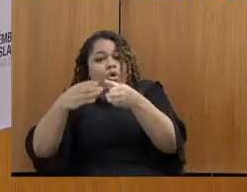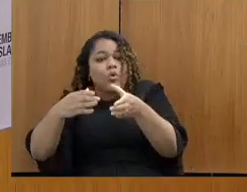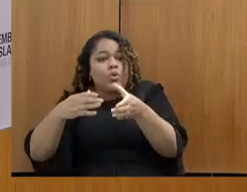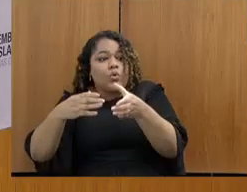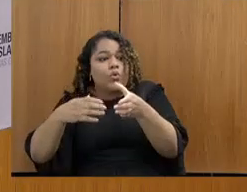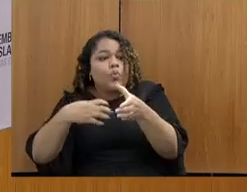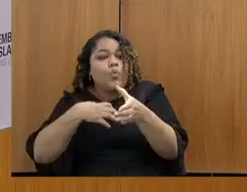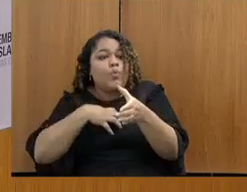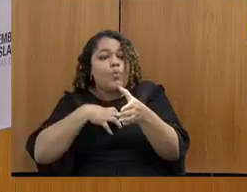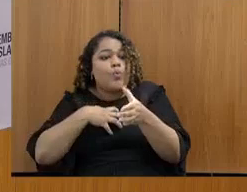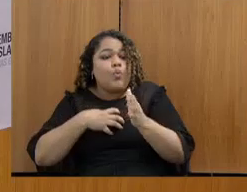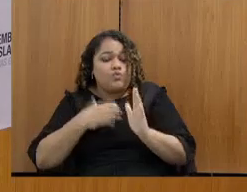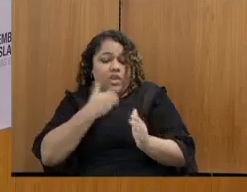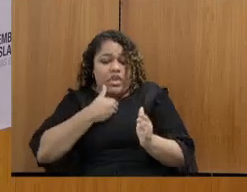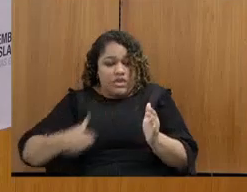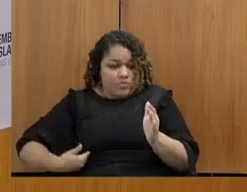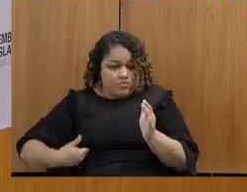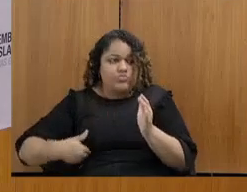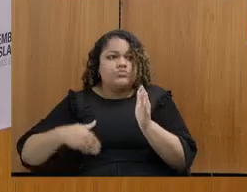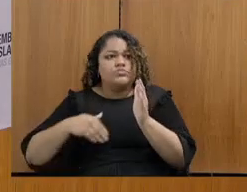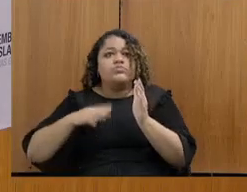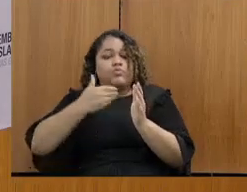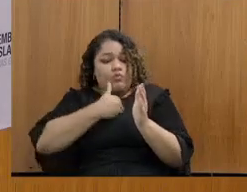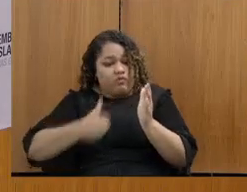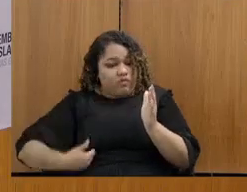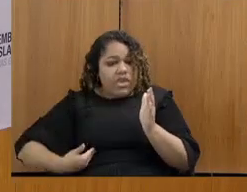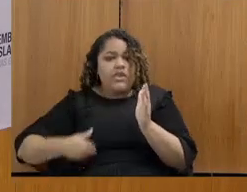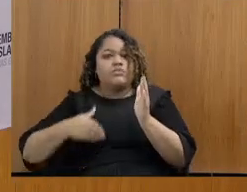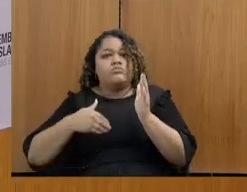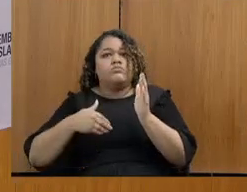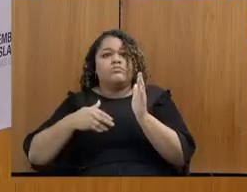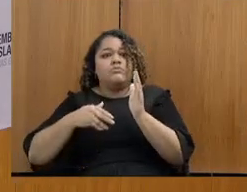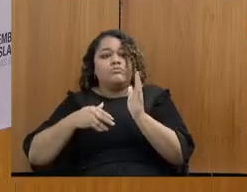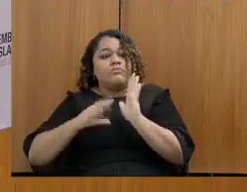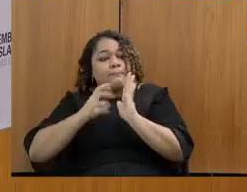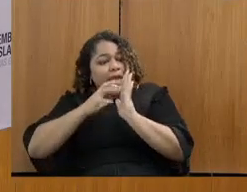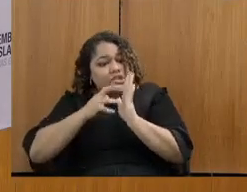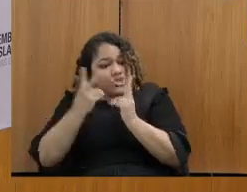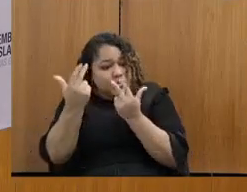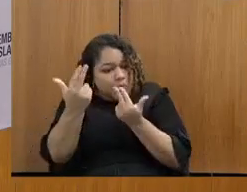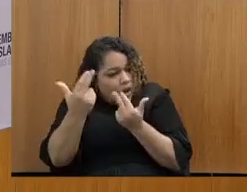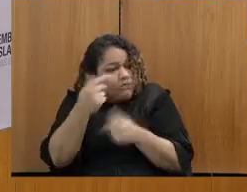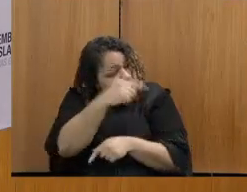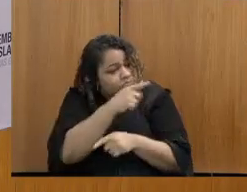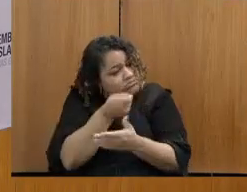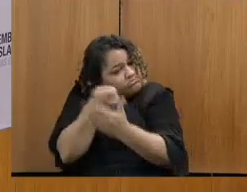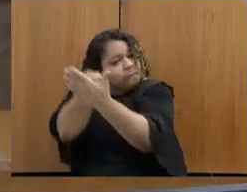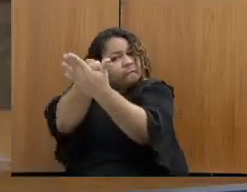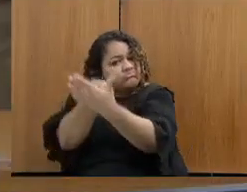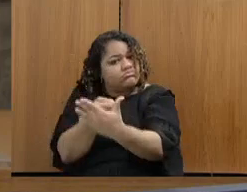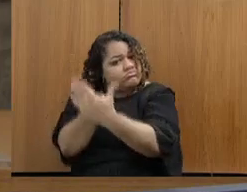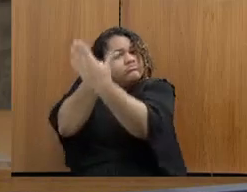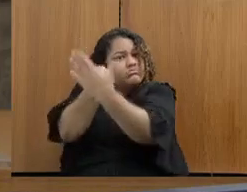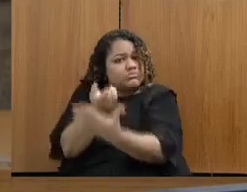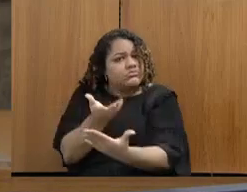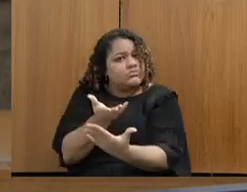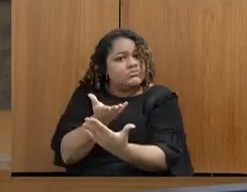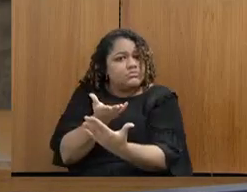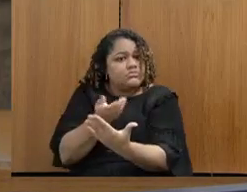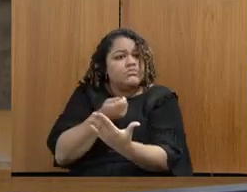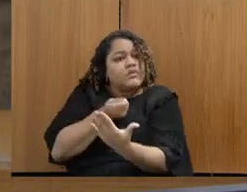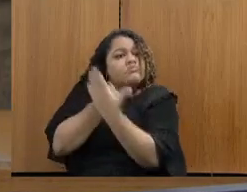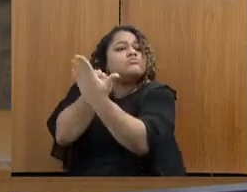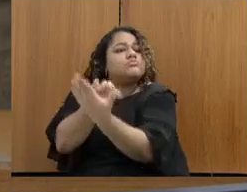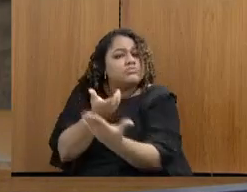de polícia achando que estão pedindo muito então